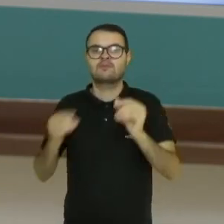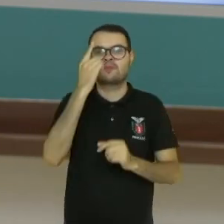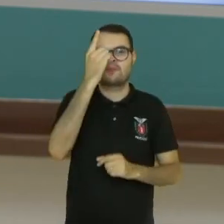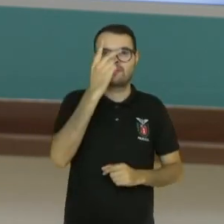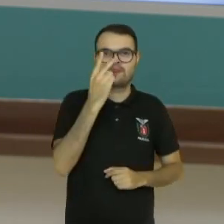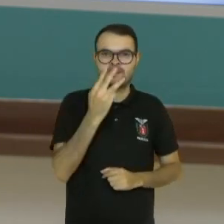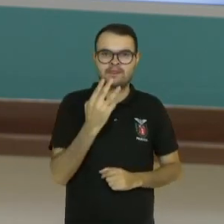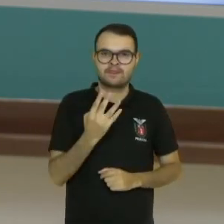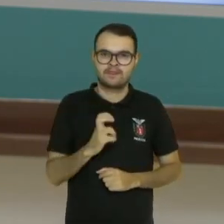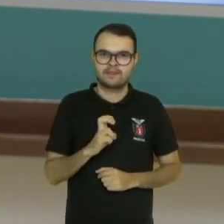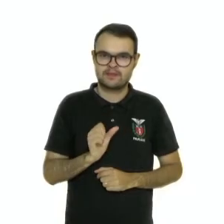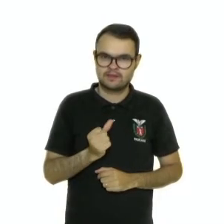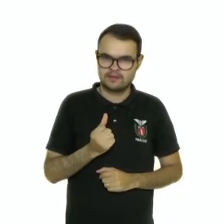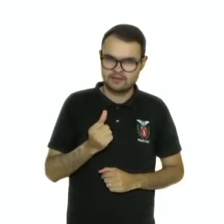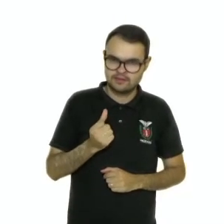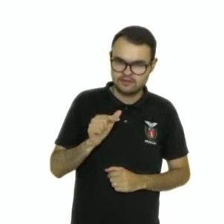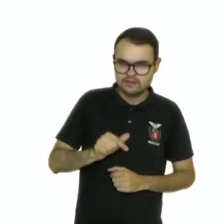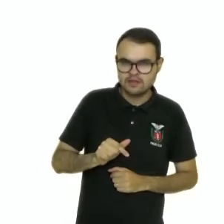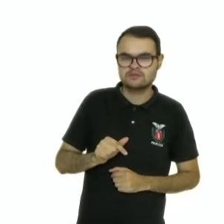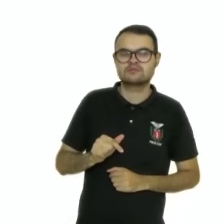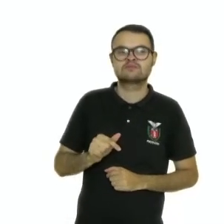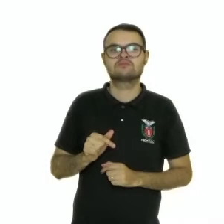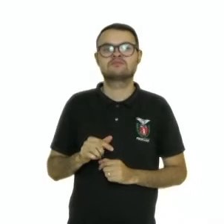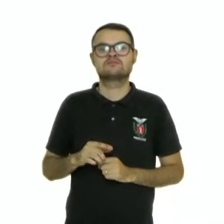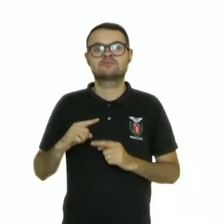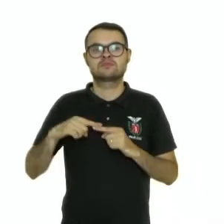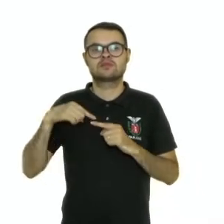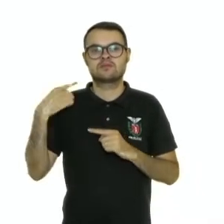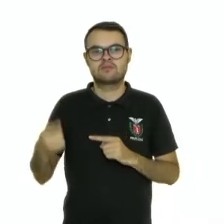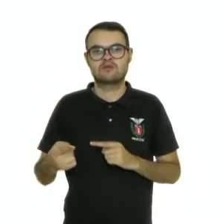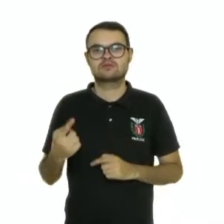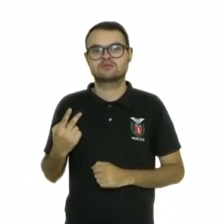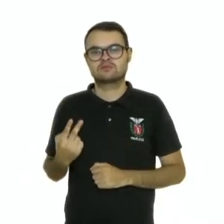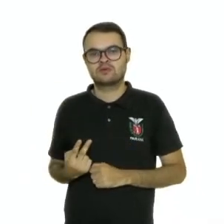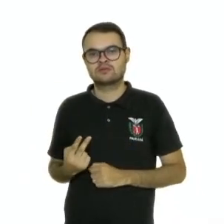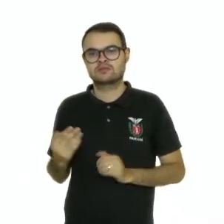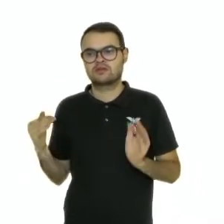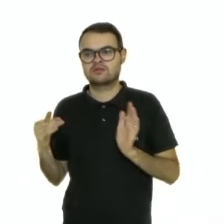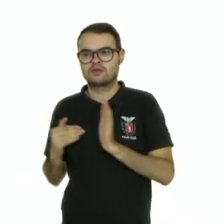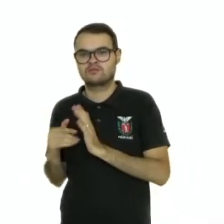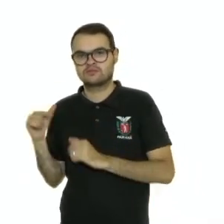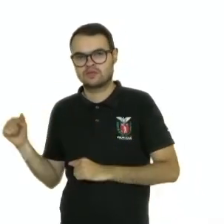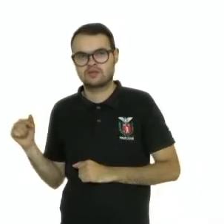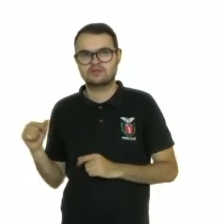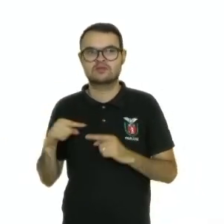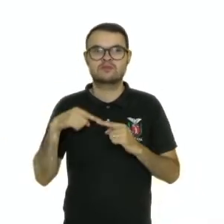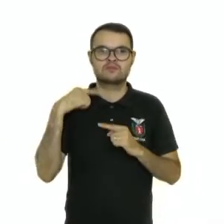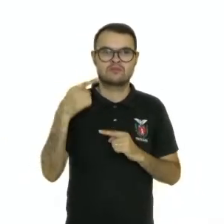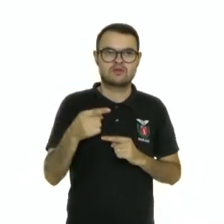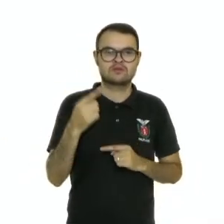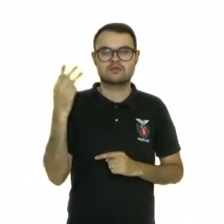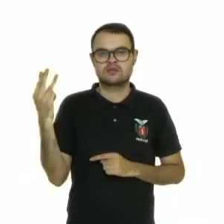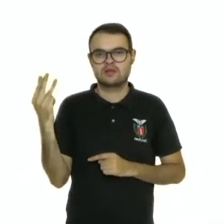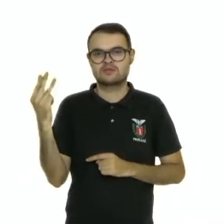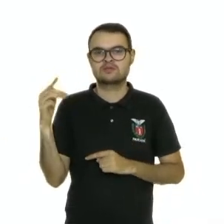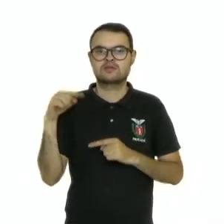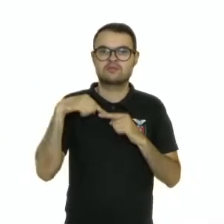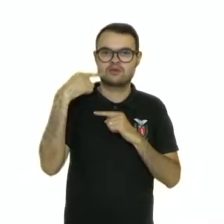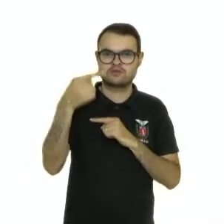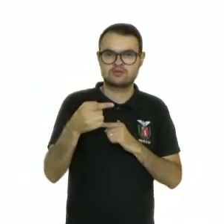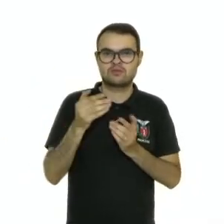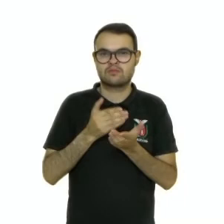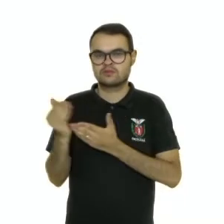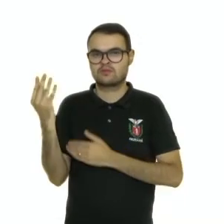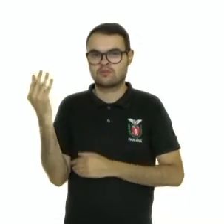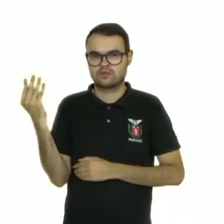6, 7, né? A próxima fileirinha aqui você começa do 2 até o 7, depois começamos do 3 e depois começamos